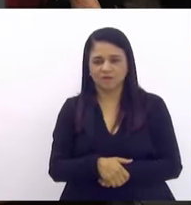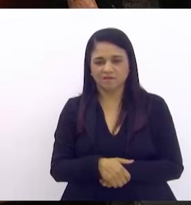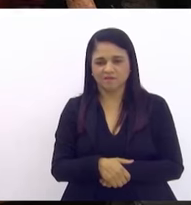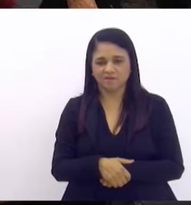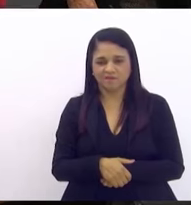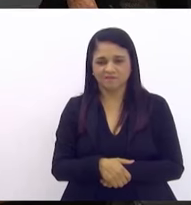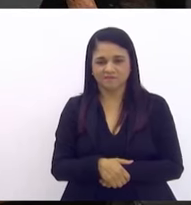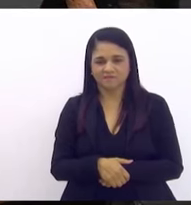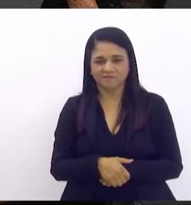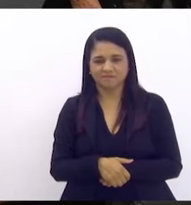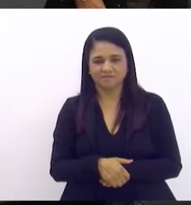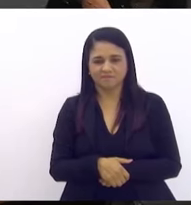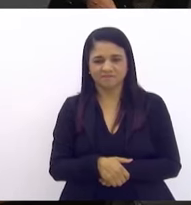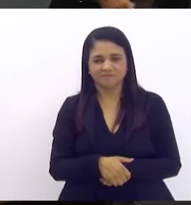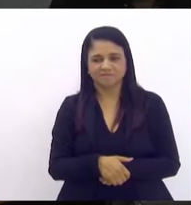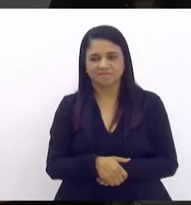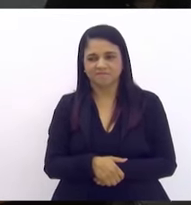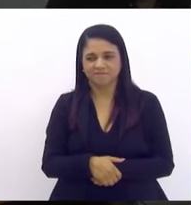Paulo